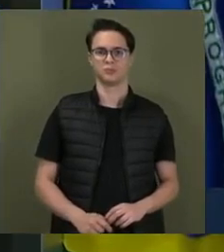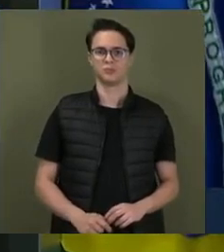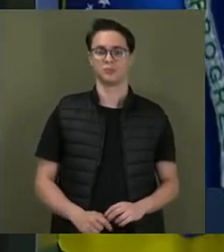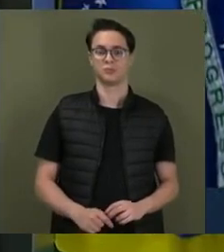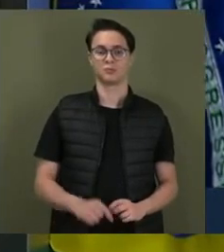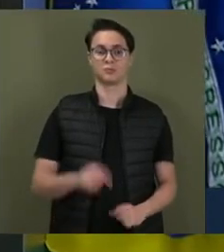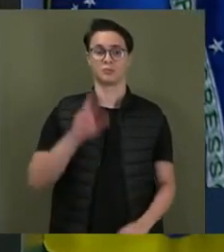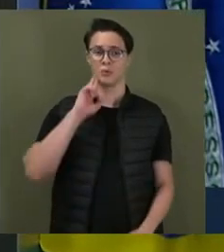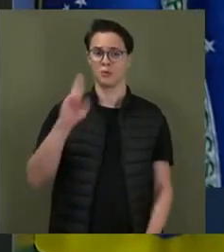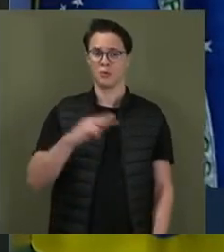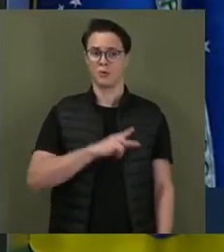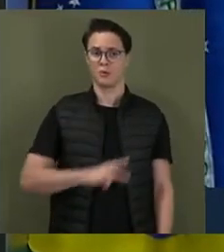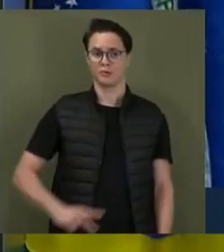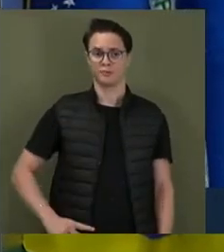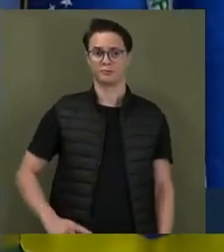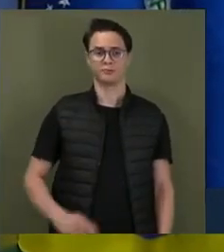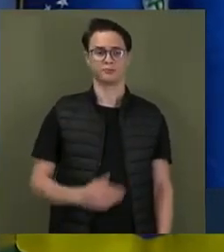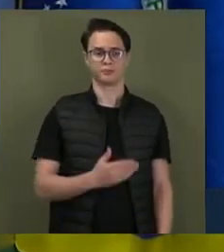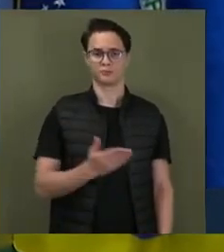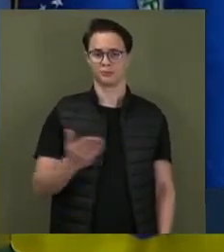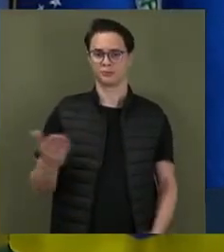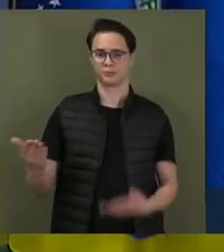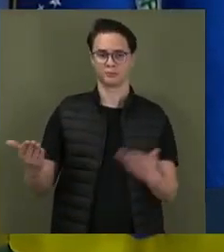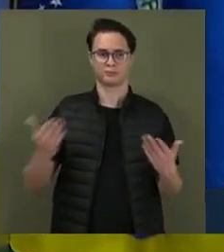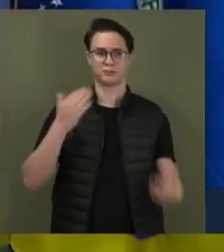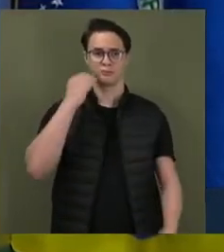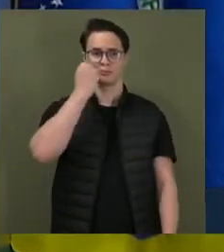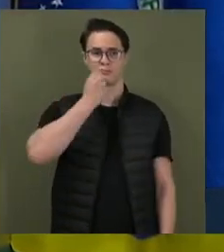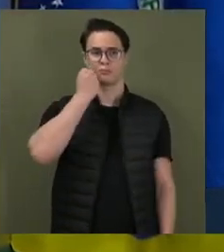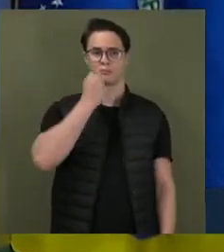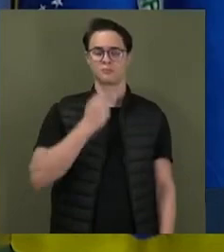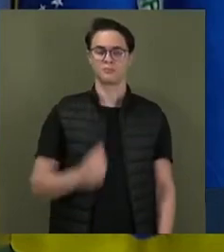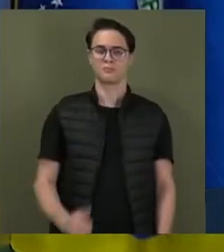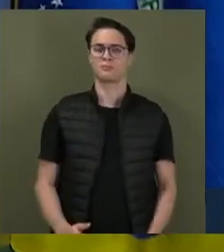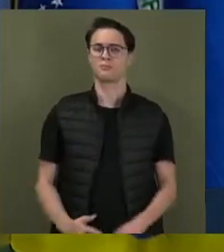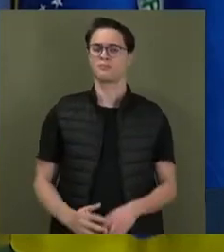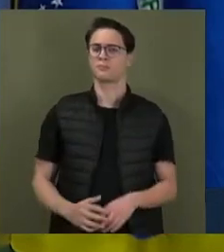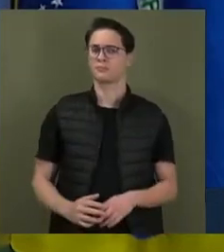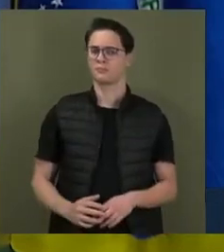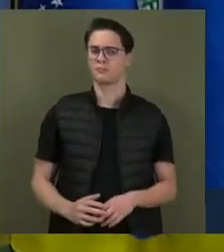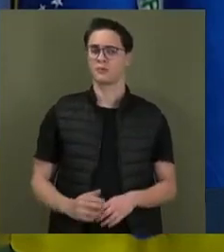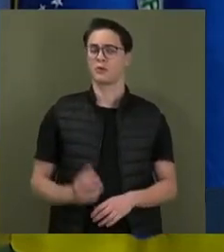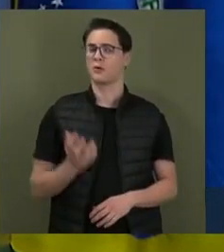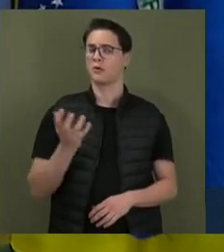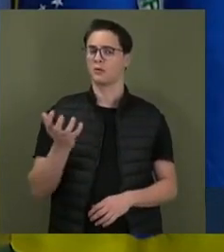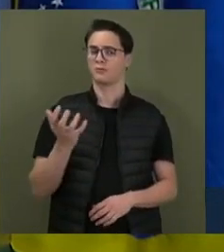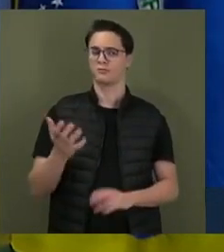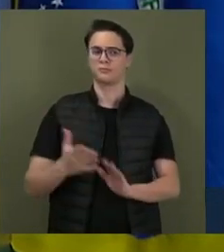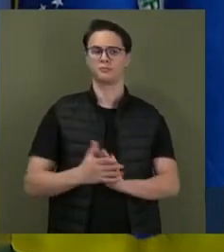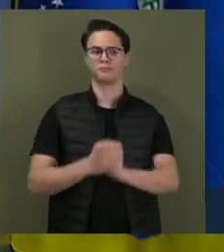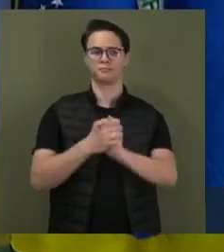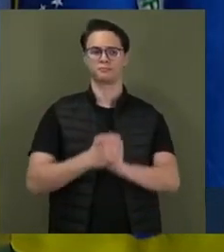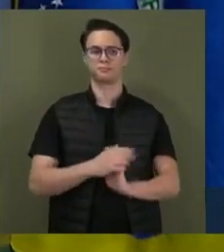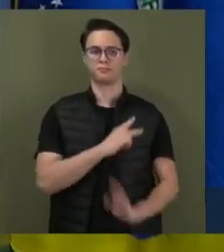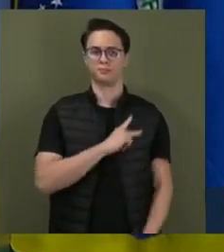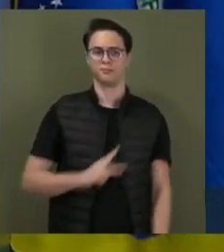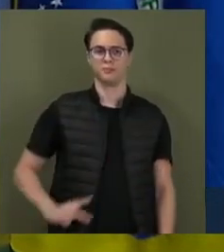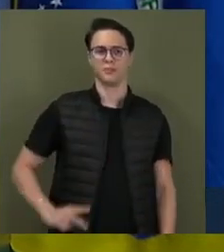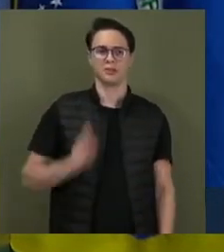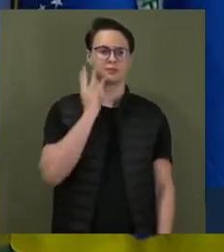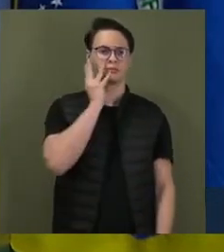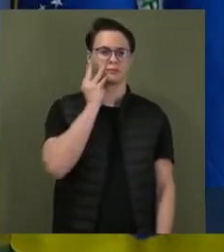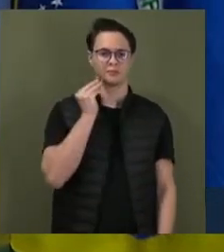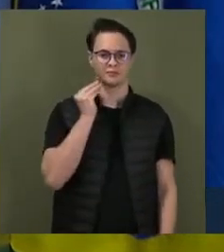Senhor presidente, senhores senadores, primeiro saudar aqui o nosso presidente Zalci Lucas, que